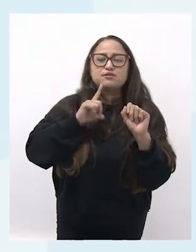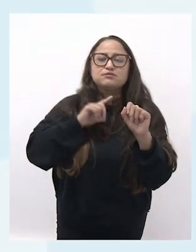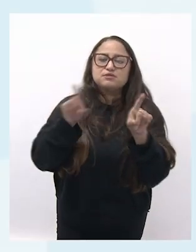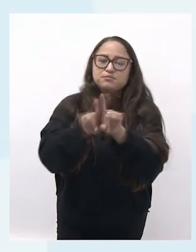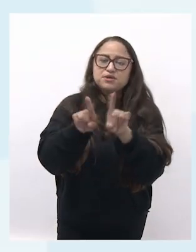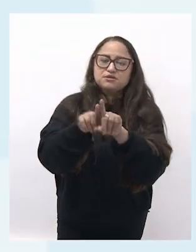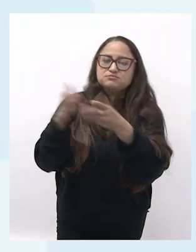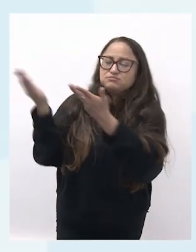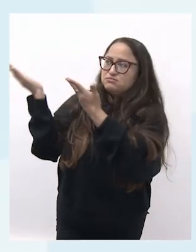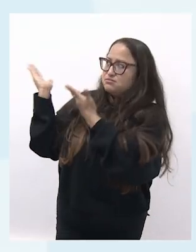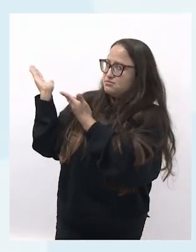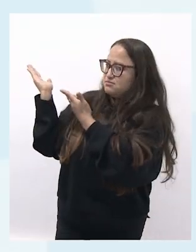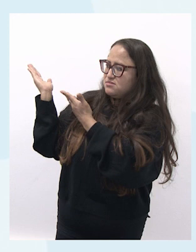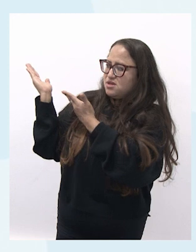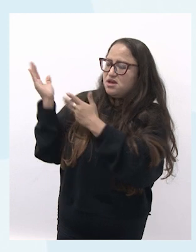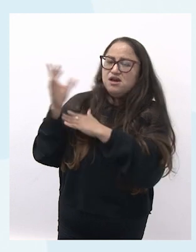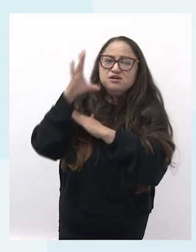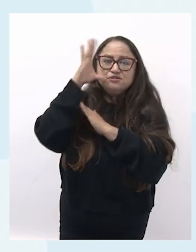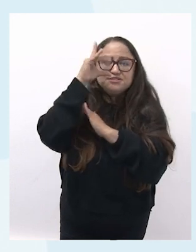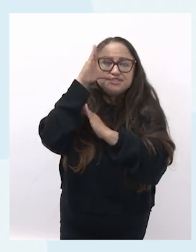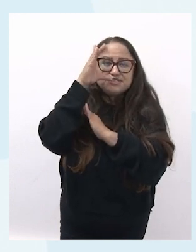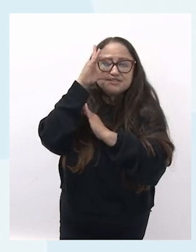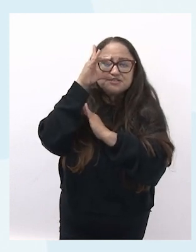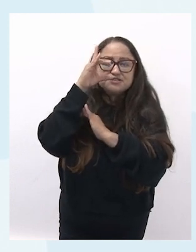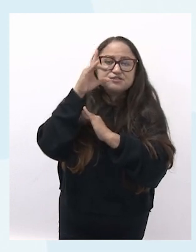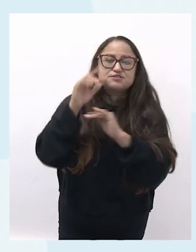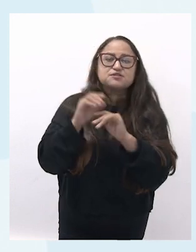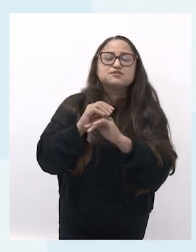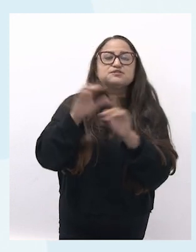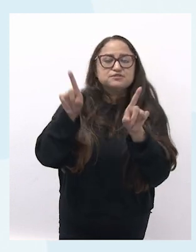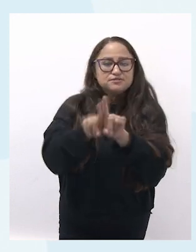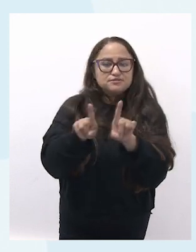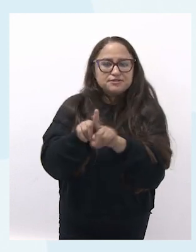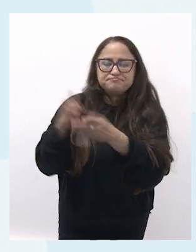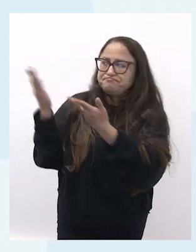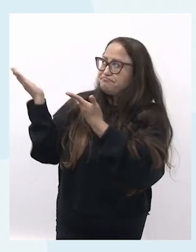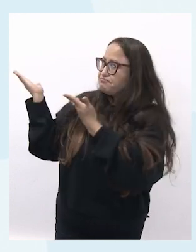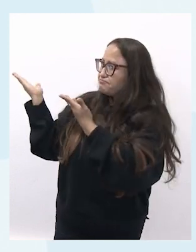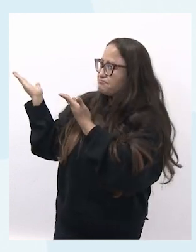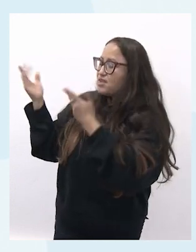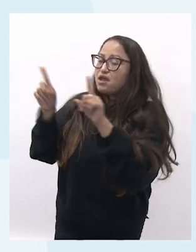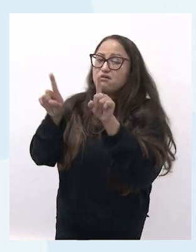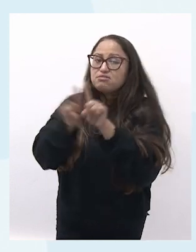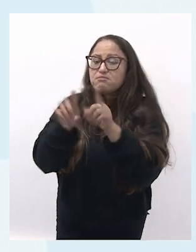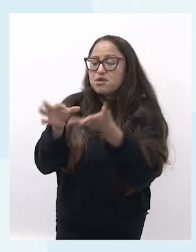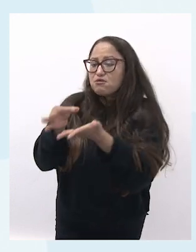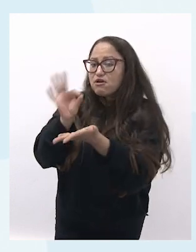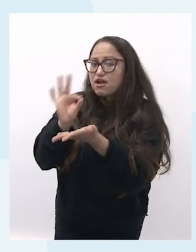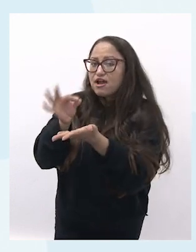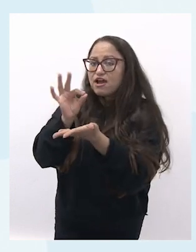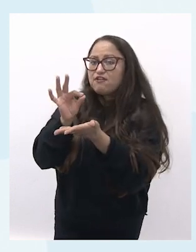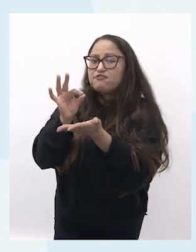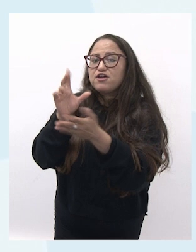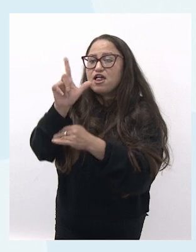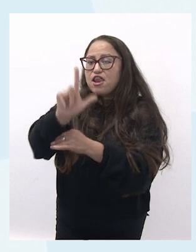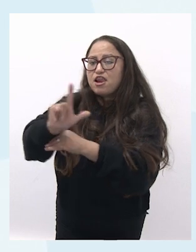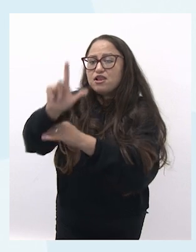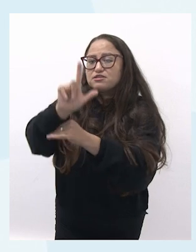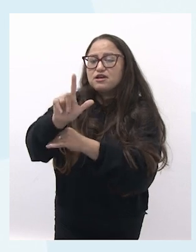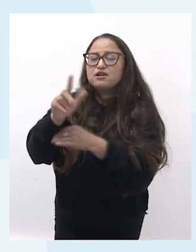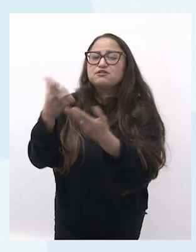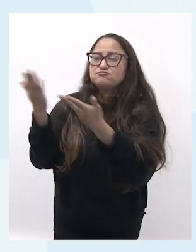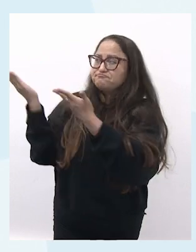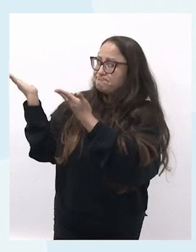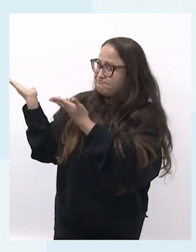sociais, no Instagram, profajana, profa.jana, e o Instagram do Café Literário, que é Café